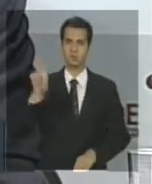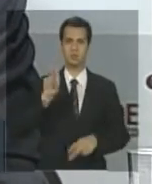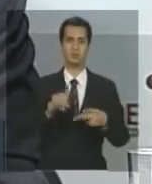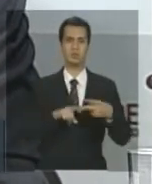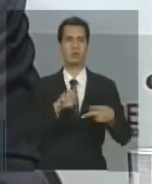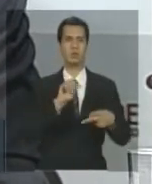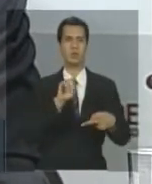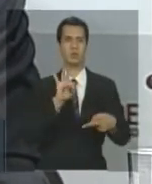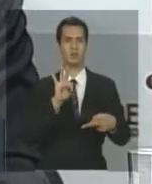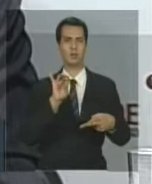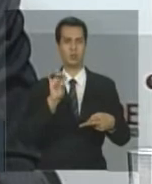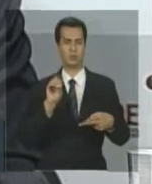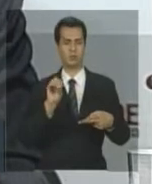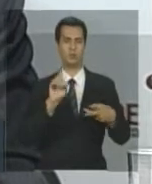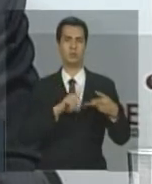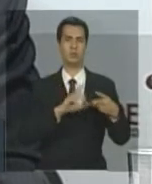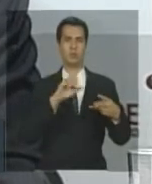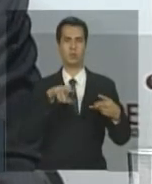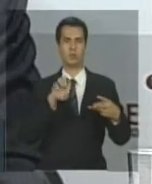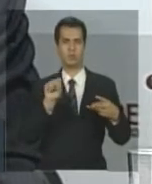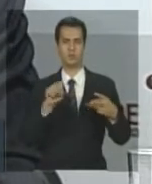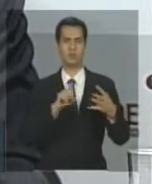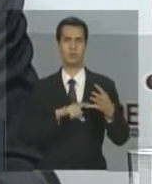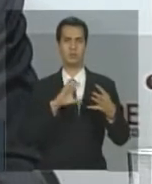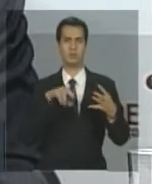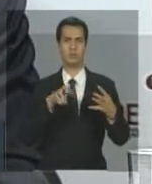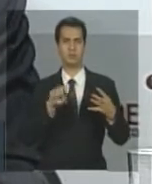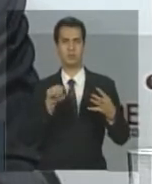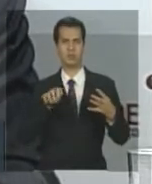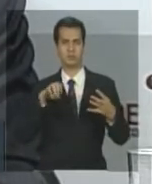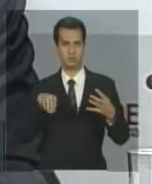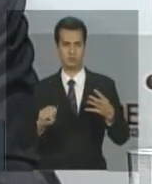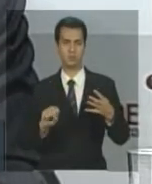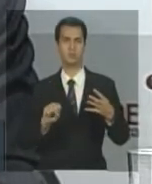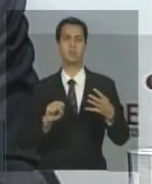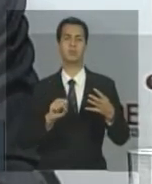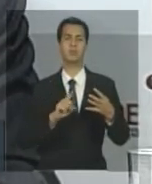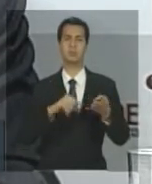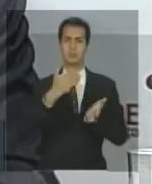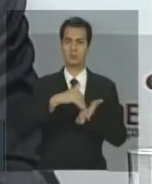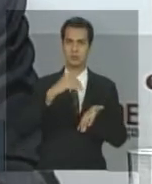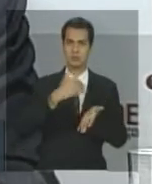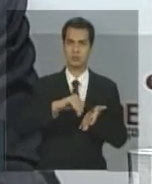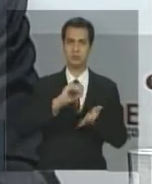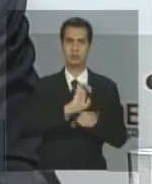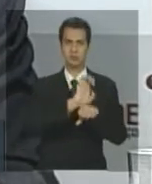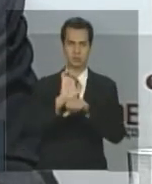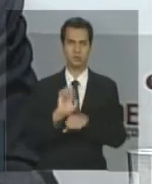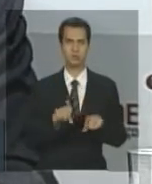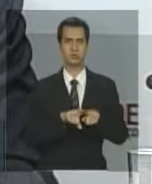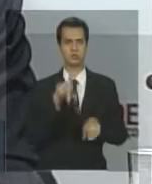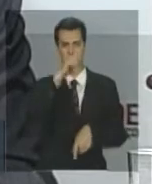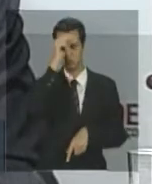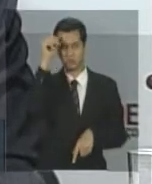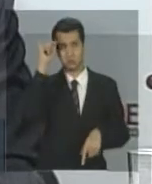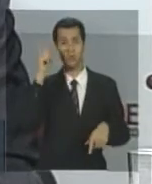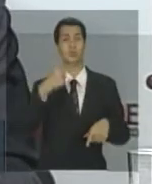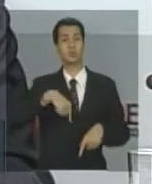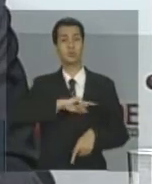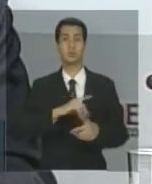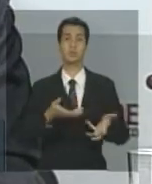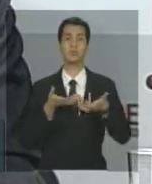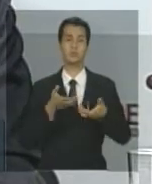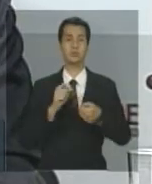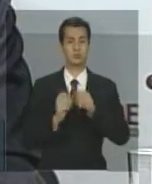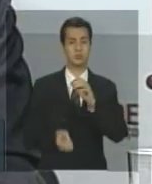Ministério, do CONAS, do CONASEM, secretários estaduais e municipais, para que implantássemos OPOs nos estados que não